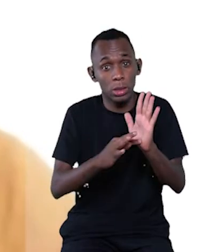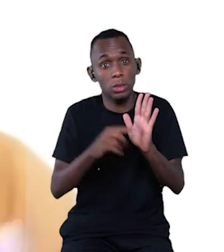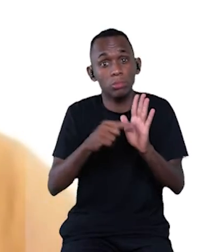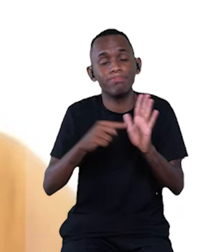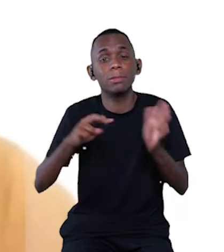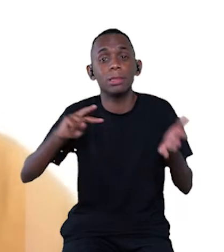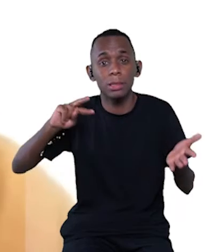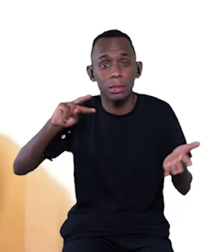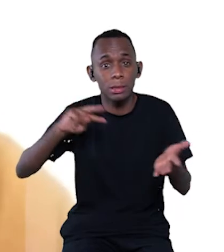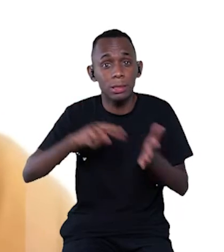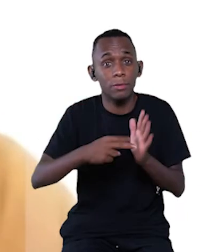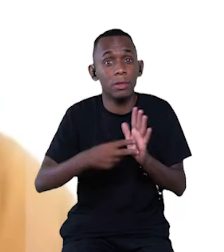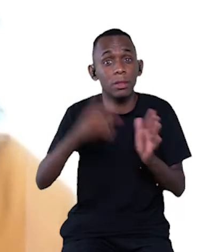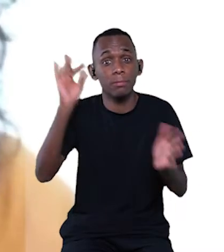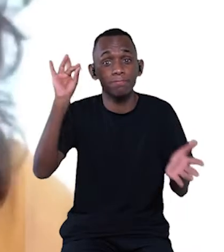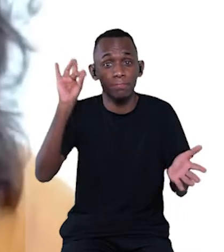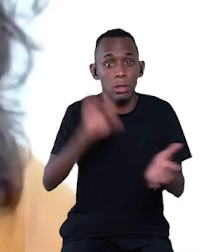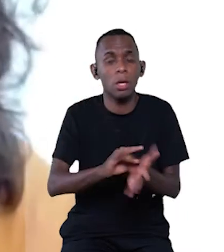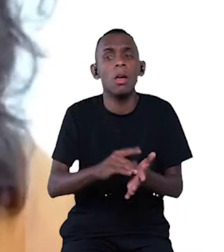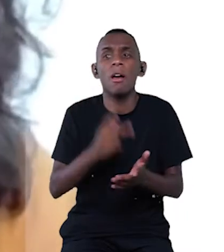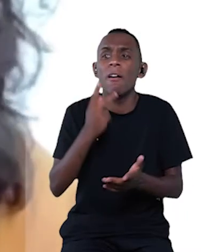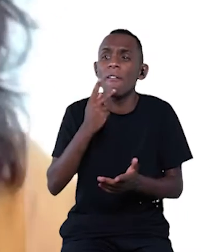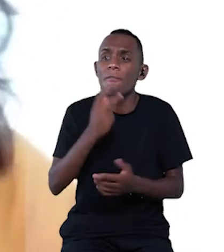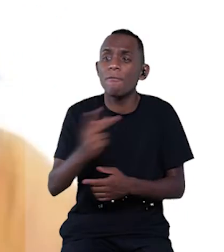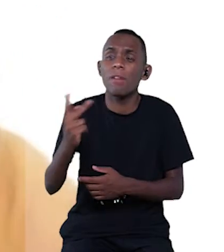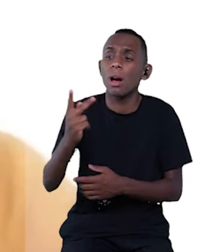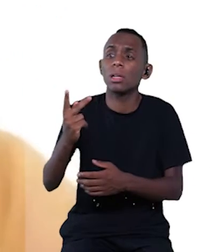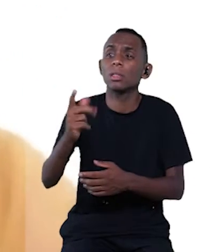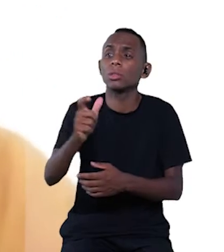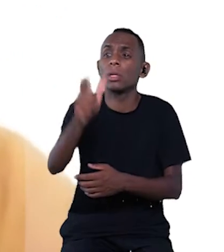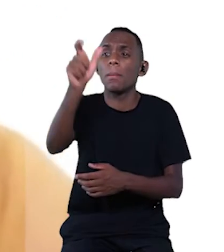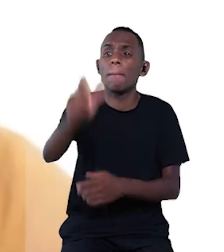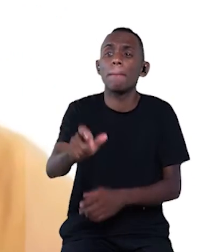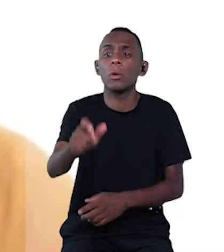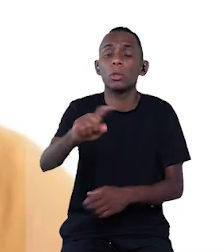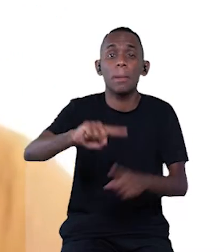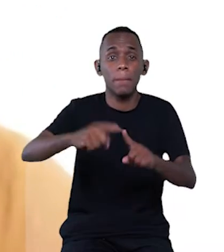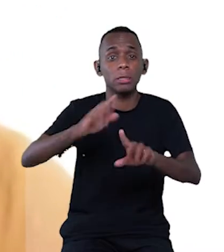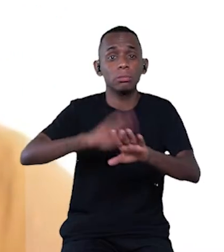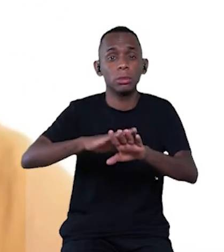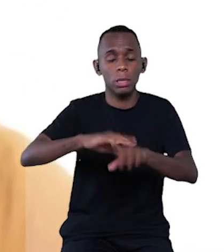de fato, falam muito do outro, mas falam muito de mim também.